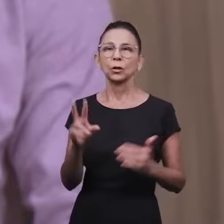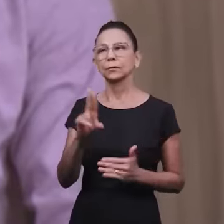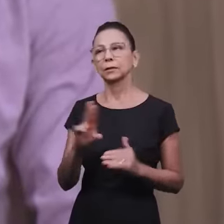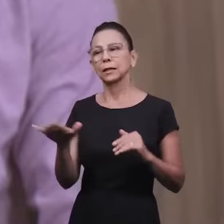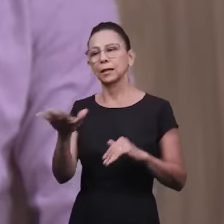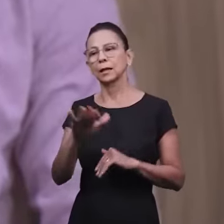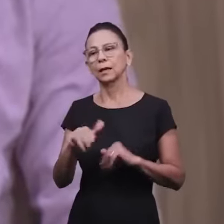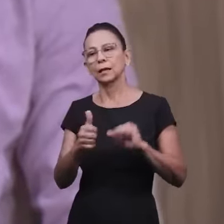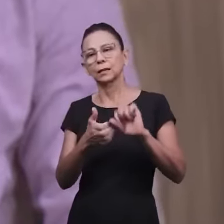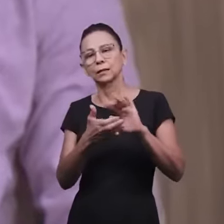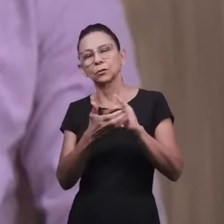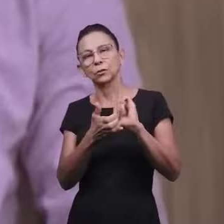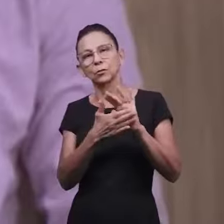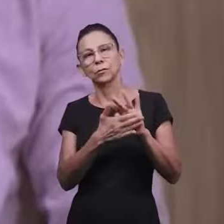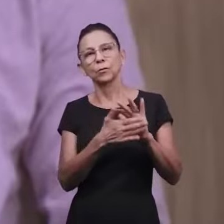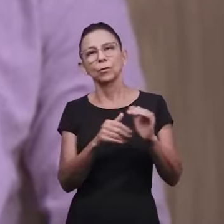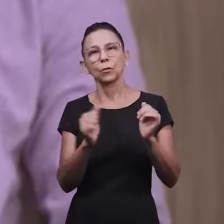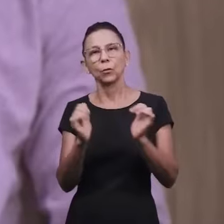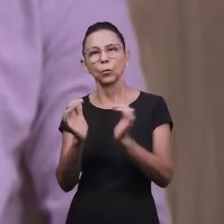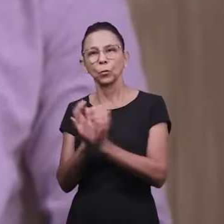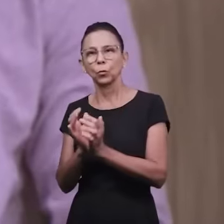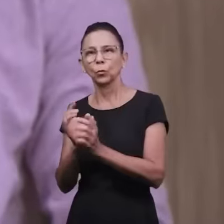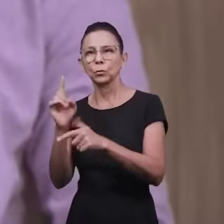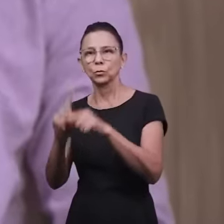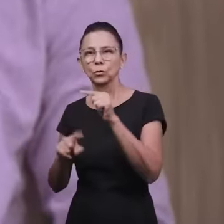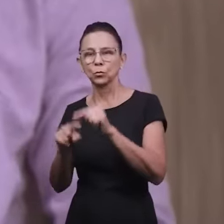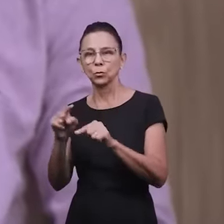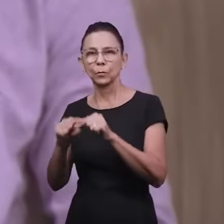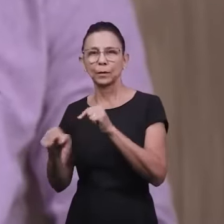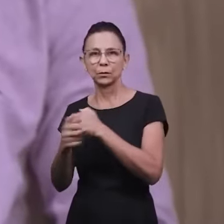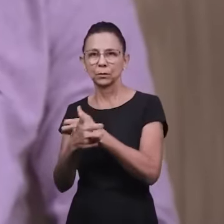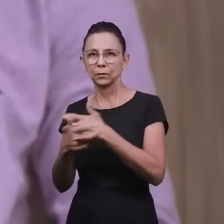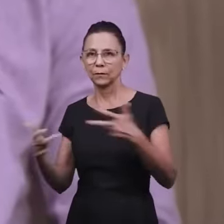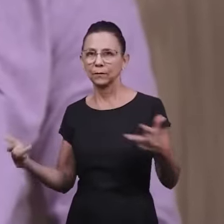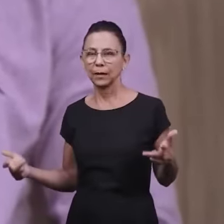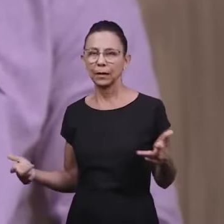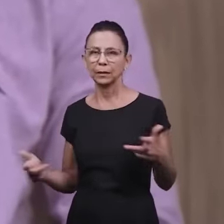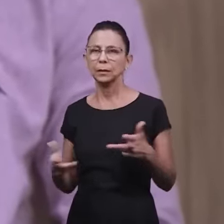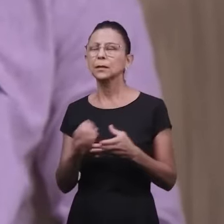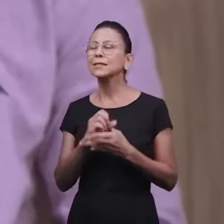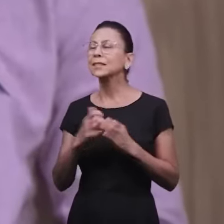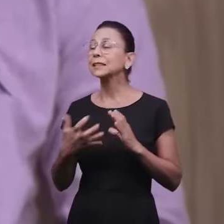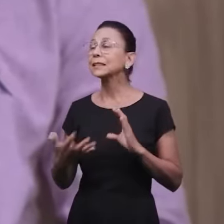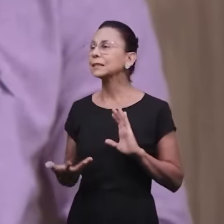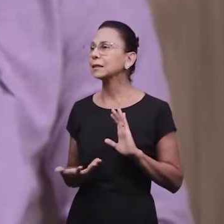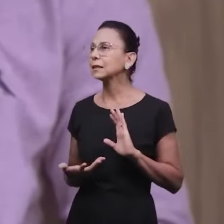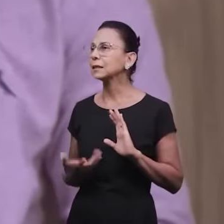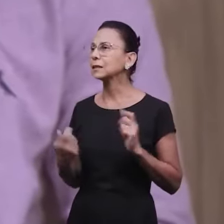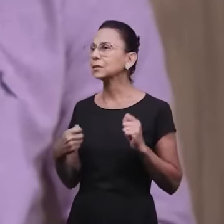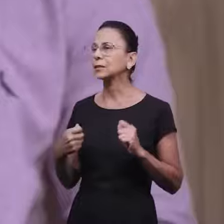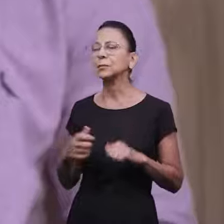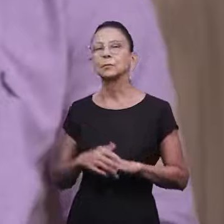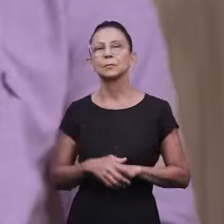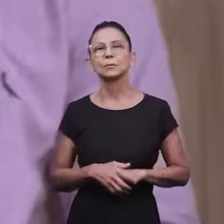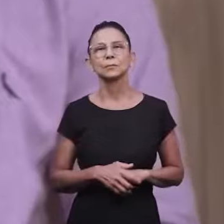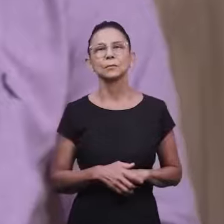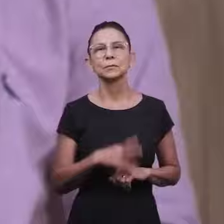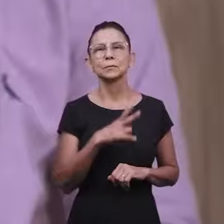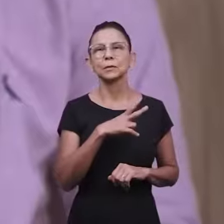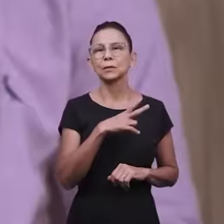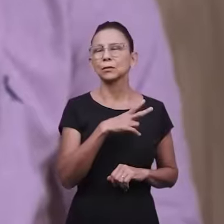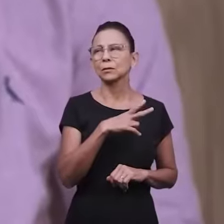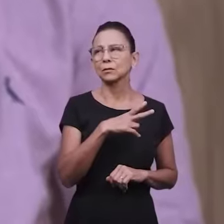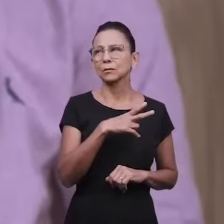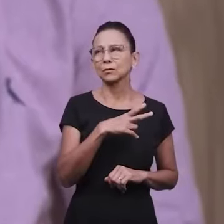no grupo de louvor ou nos instrumentistas. Quais são as principais características que ele deve ter na sua personalidade, no seu